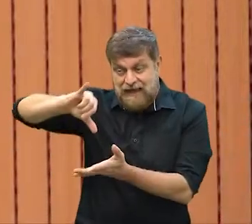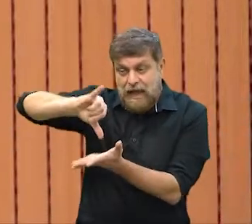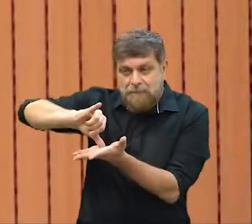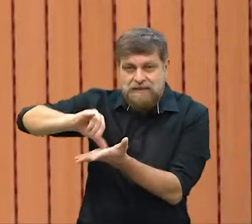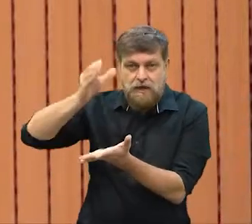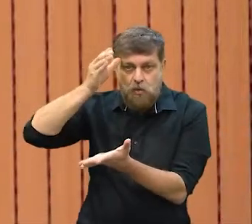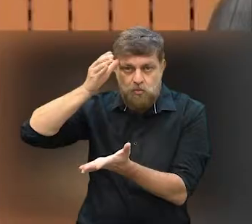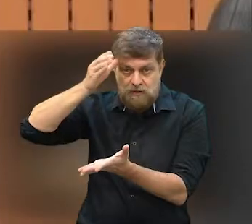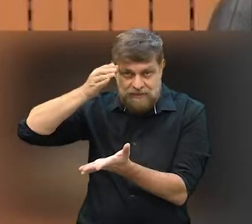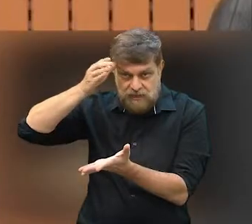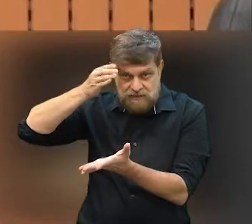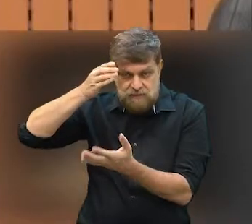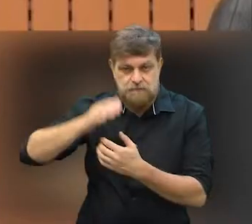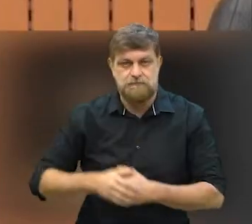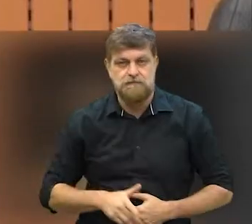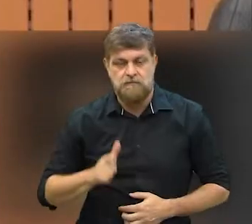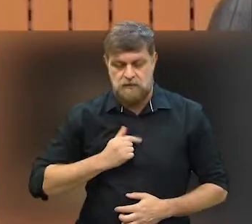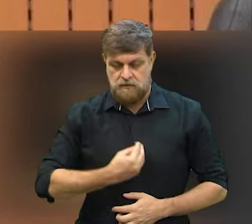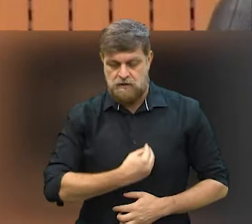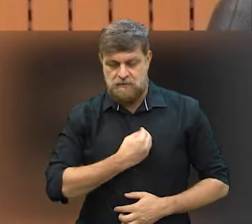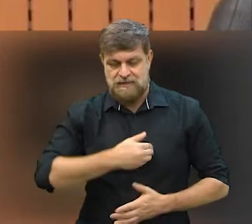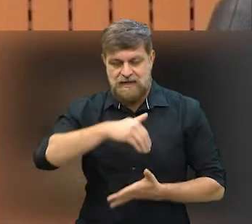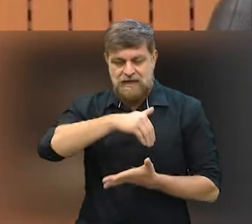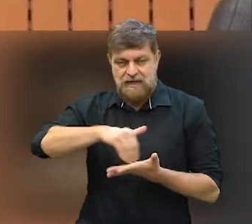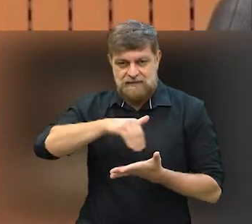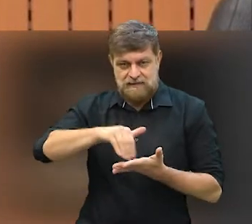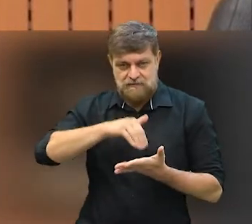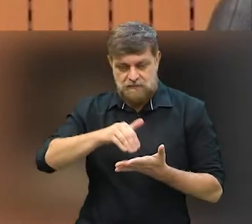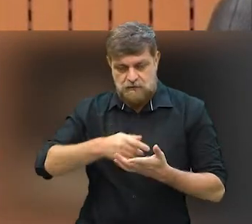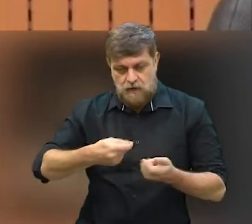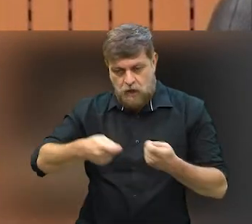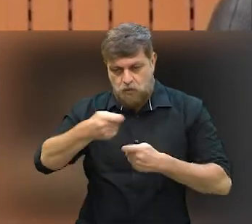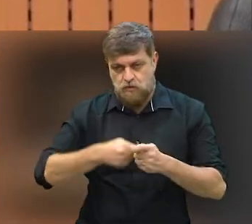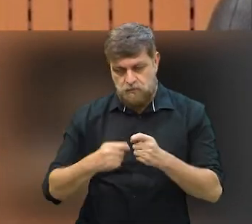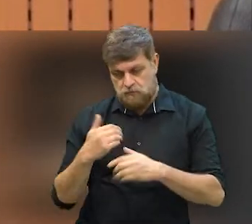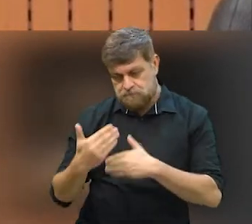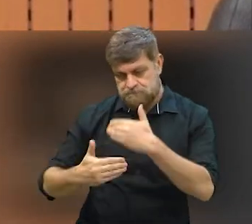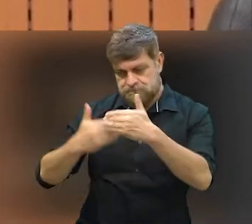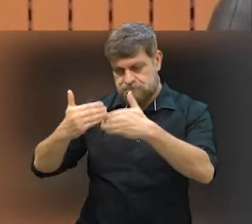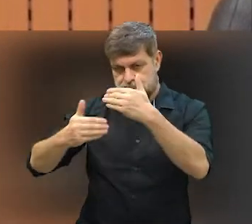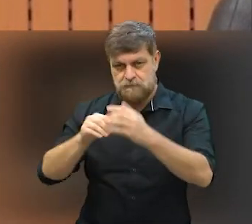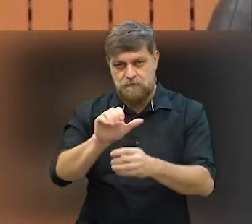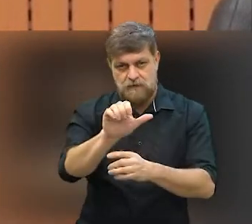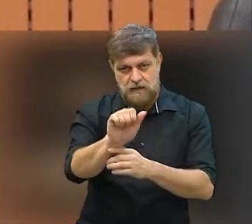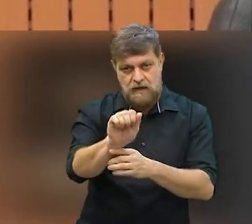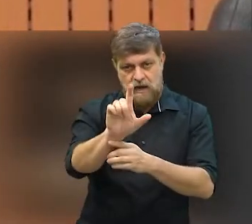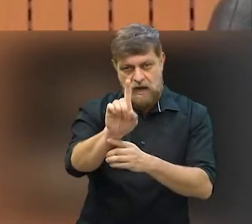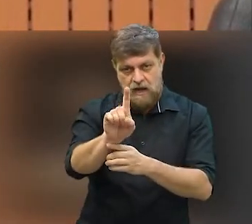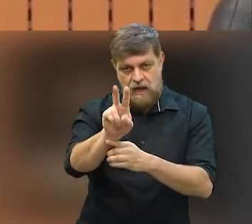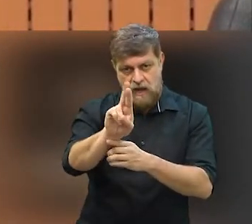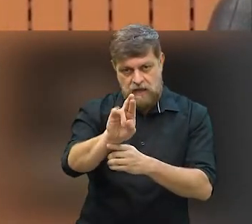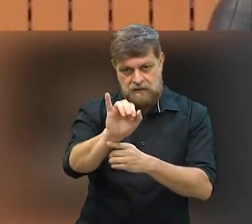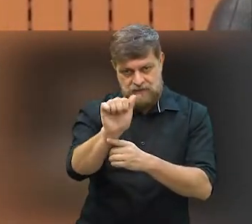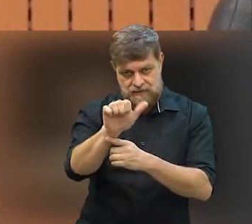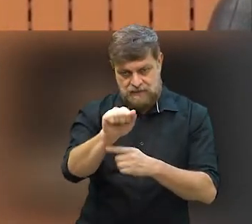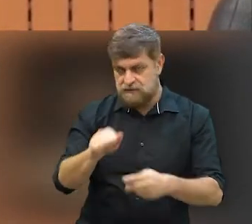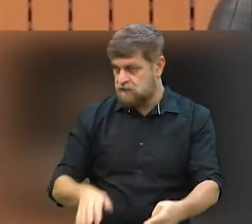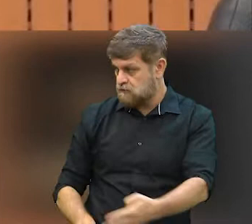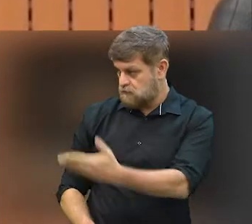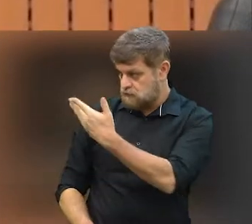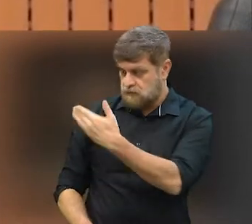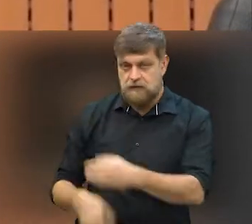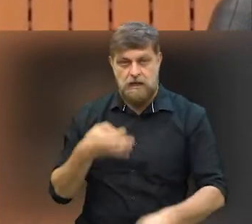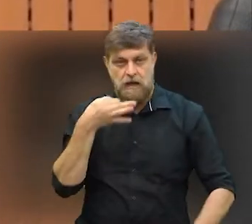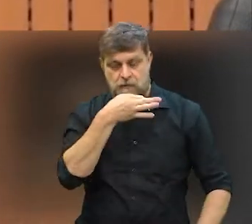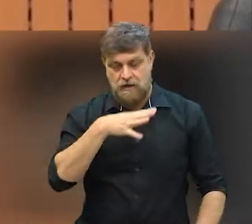Perimetral DQ faça participaram da reunião a Secretária Municipal de desenvolvimento econômico Adriana flosi